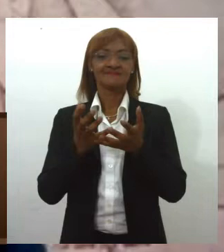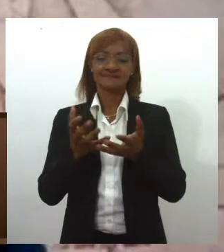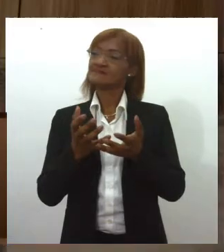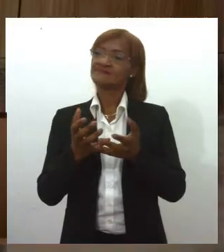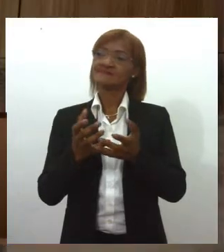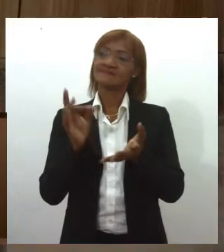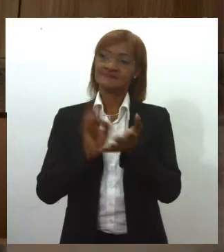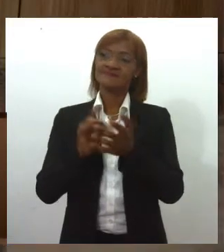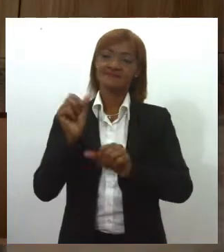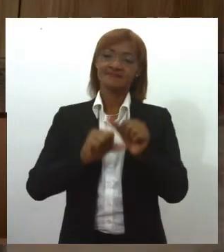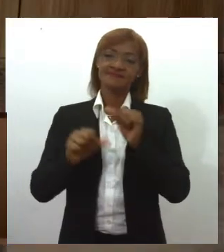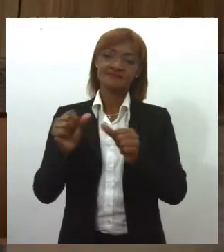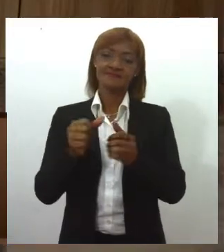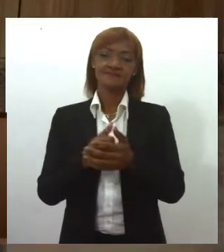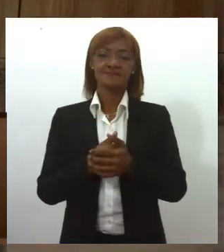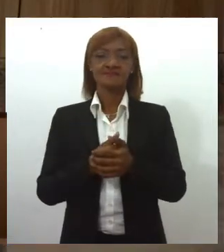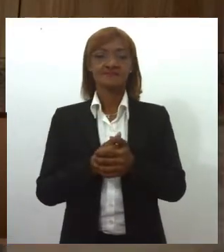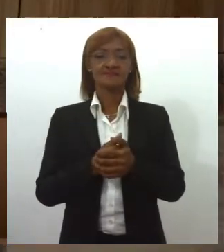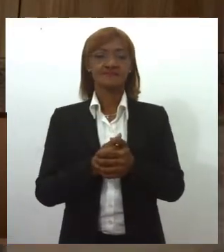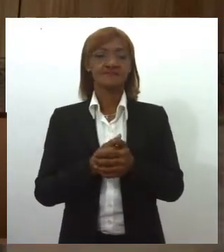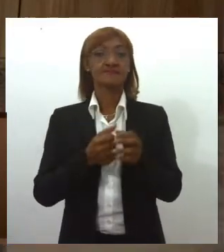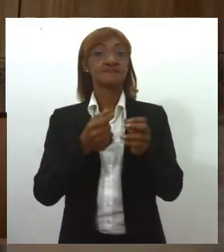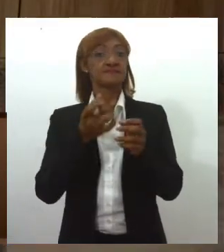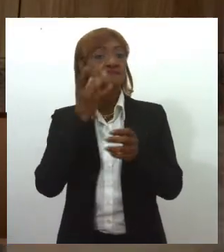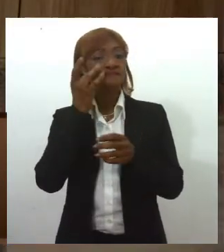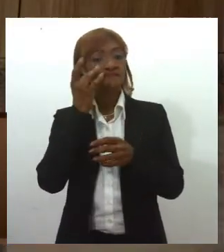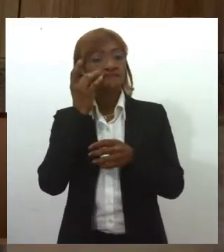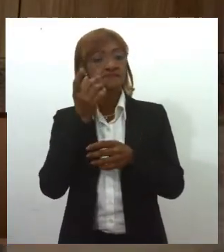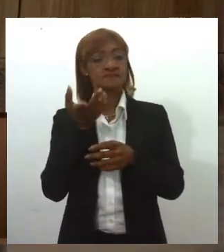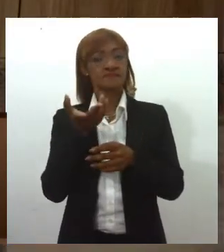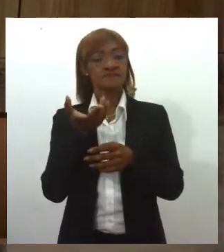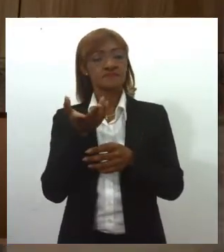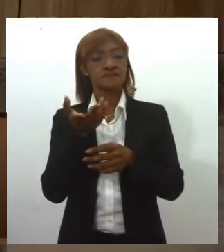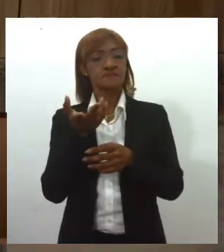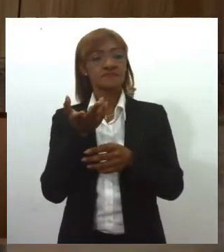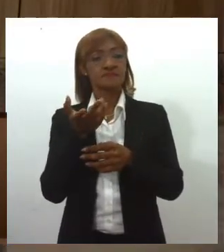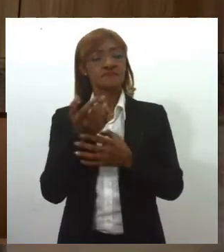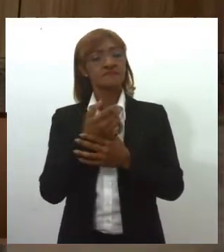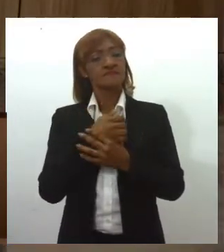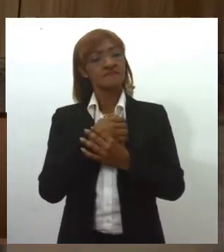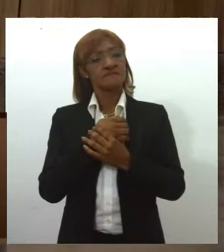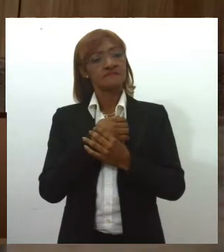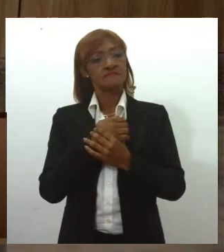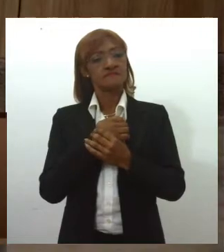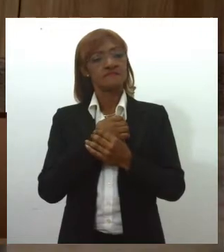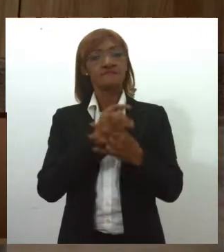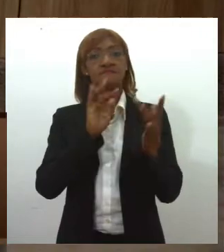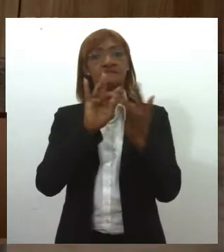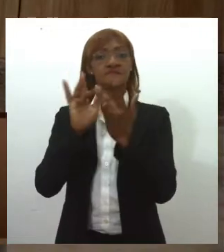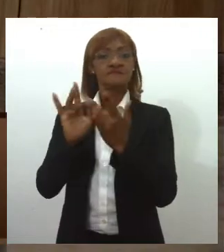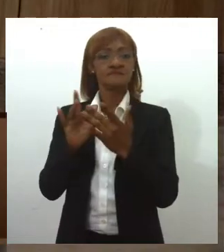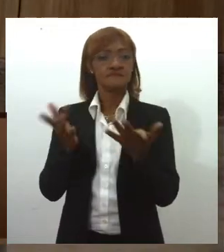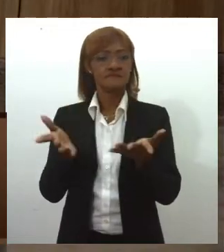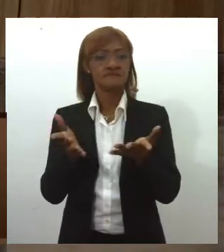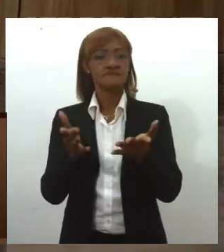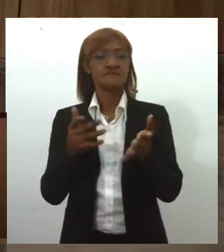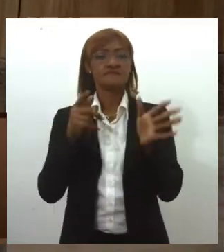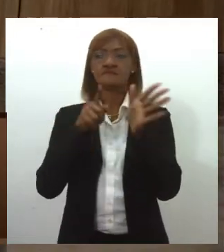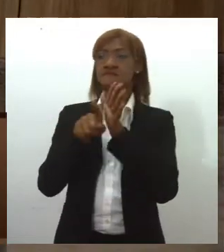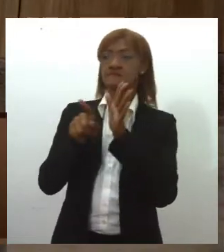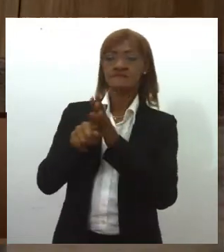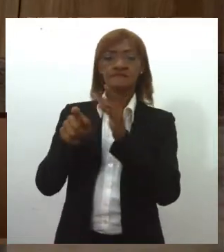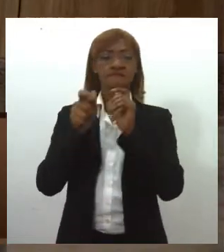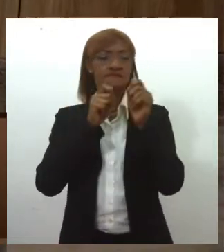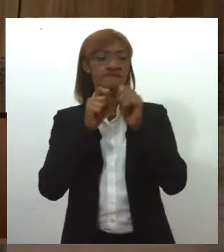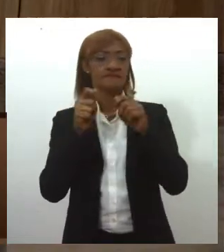é, e a gente não percebe, a gente não vê, pelo menos assim, a gente que tem esse contato, que vai na rua fazer reportagem, vai no posto